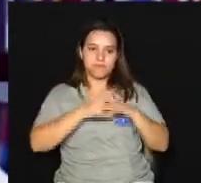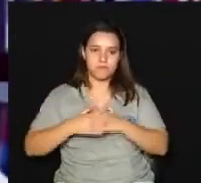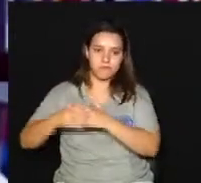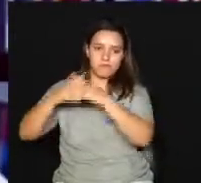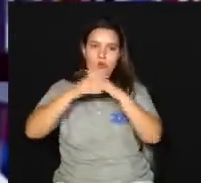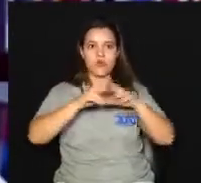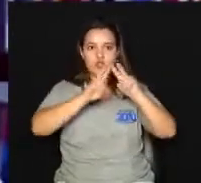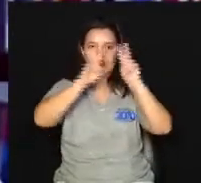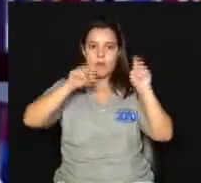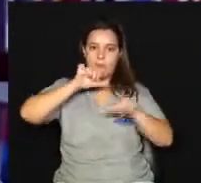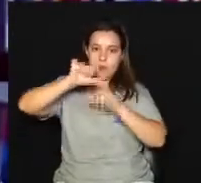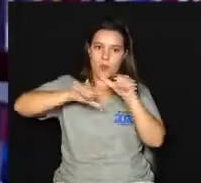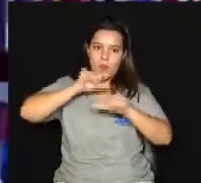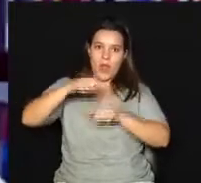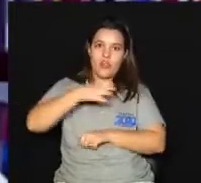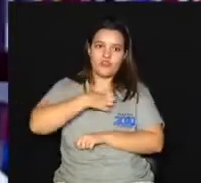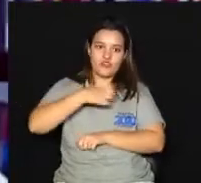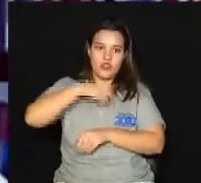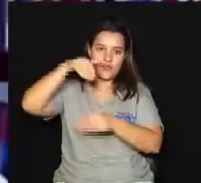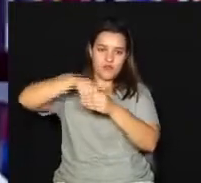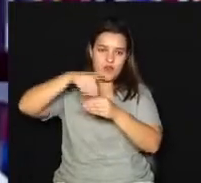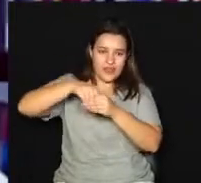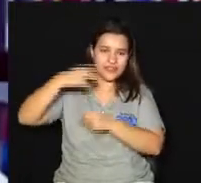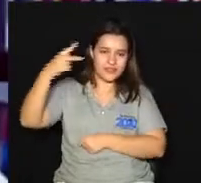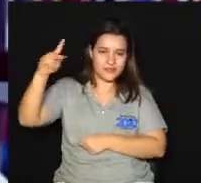sobre mudanças no processo dele.